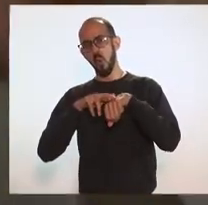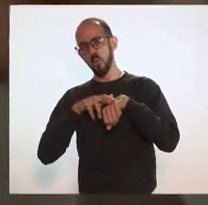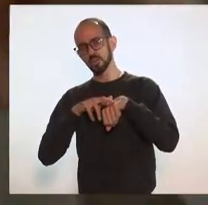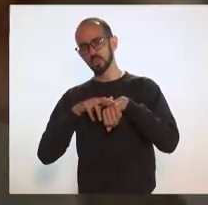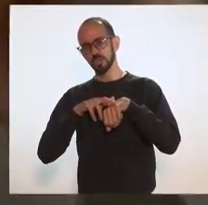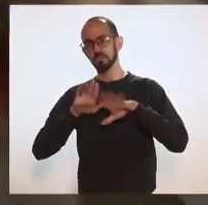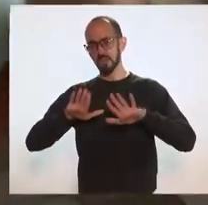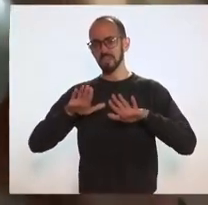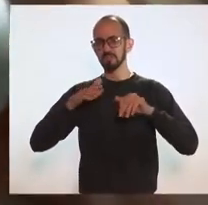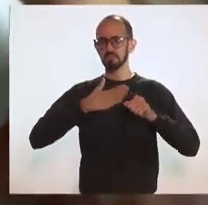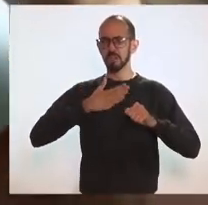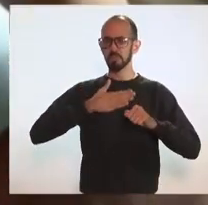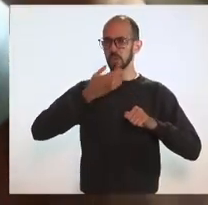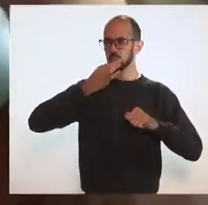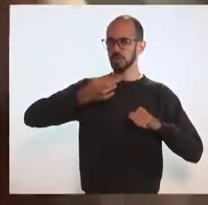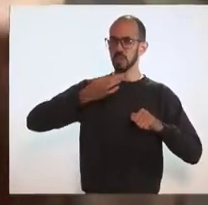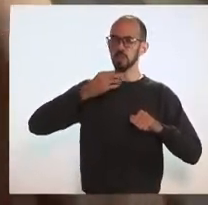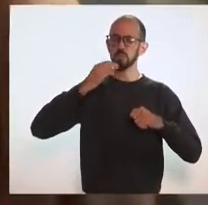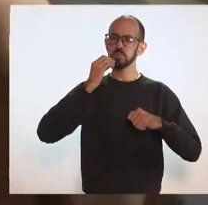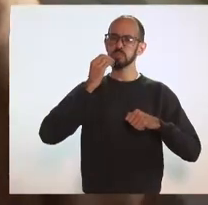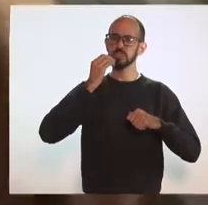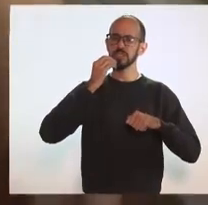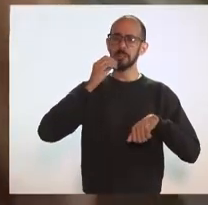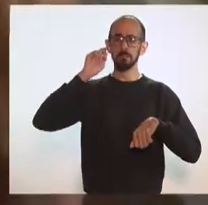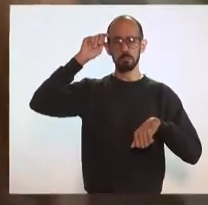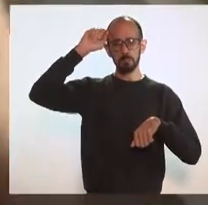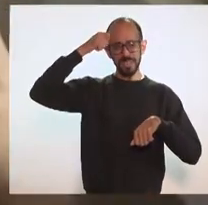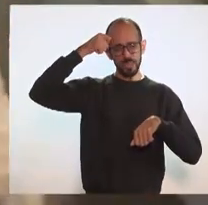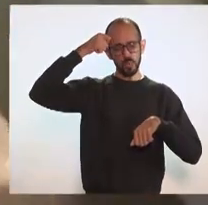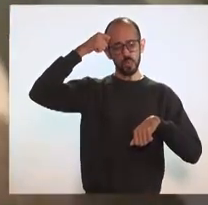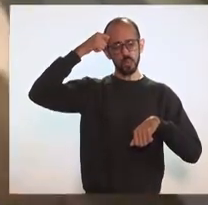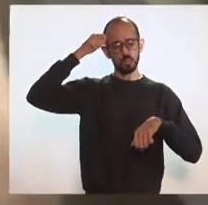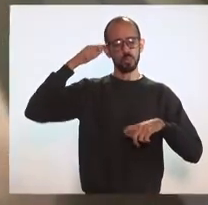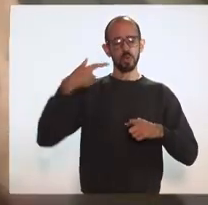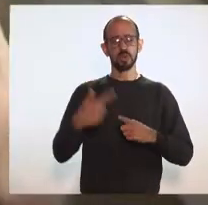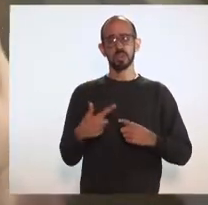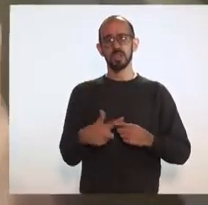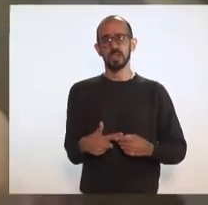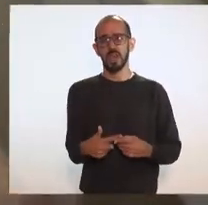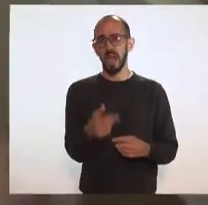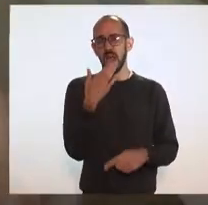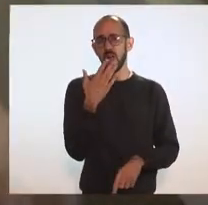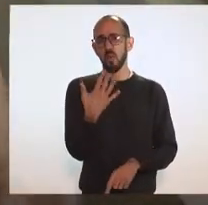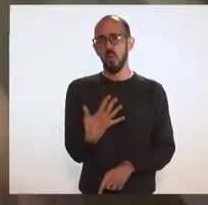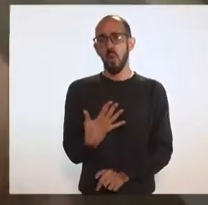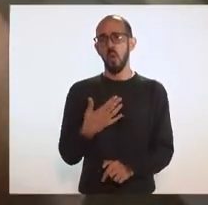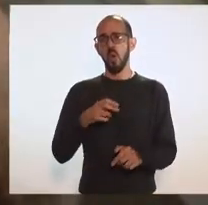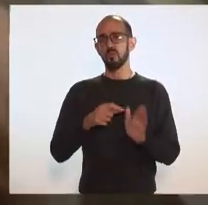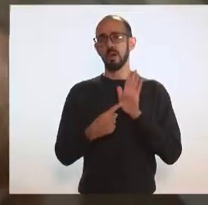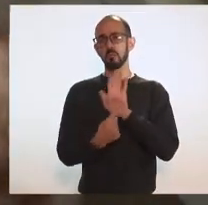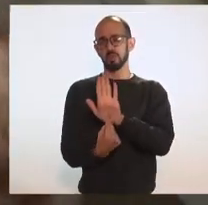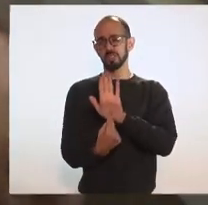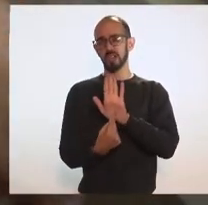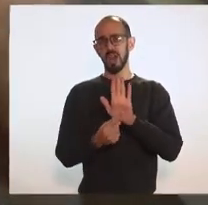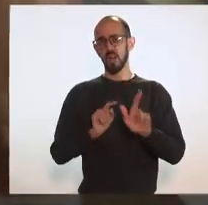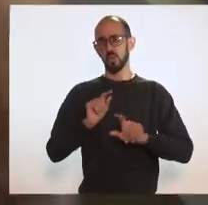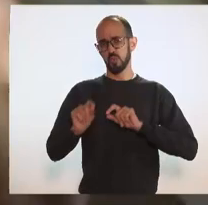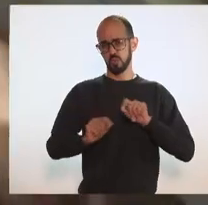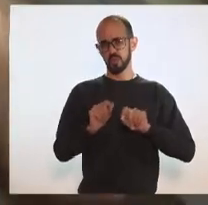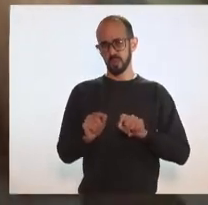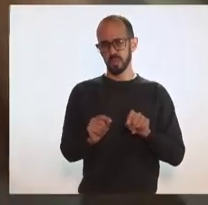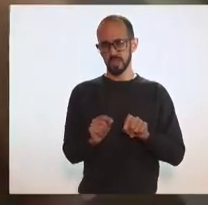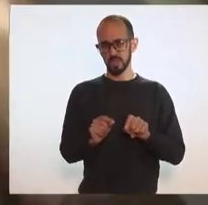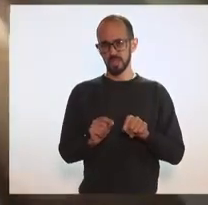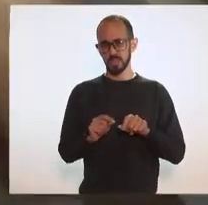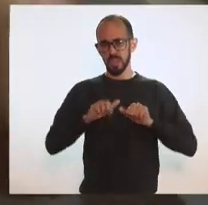Bandeira Preta em todos os municípios porque a cor só vai mostrar aqui a